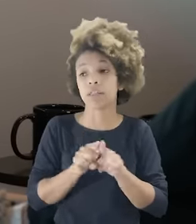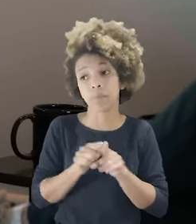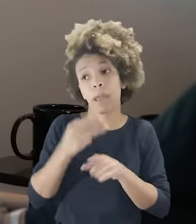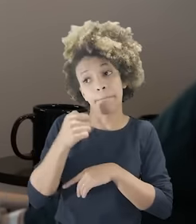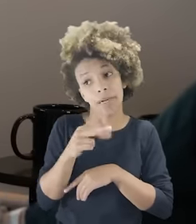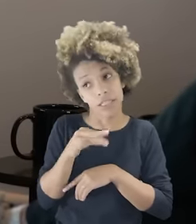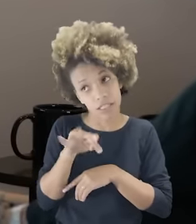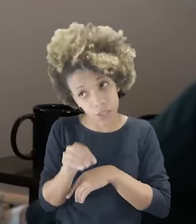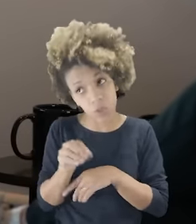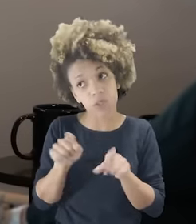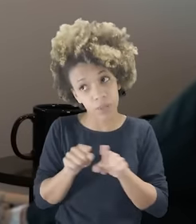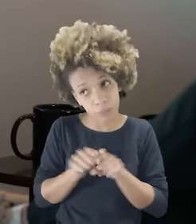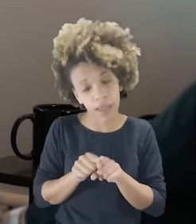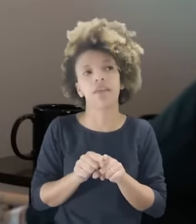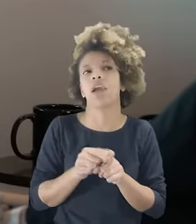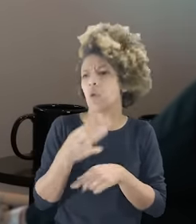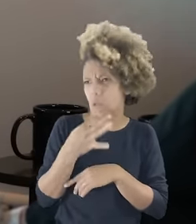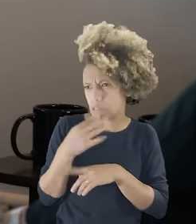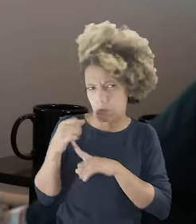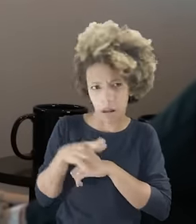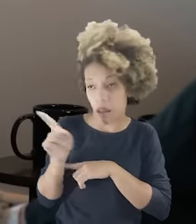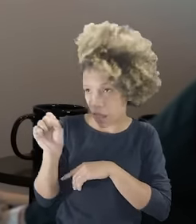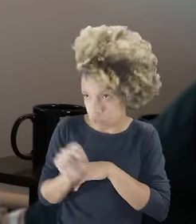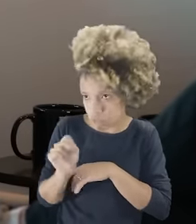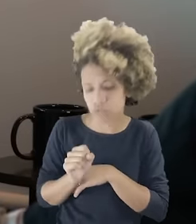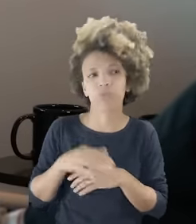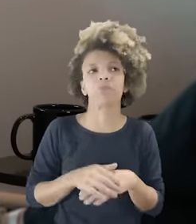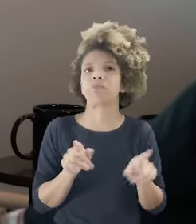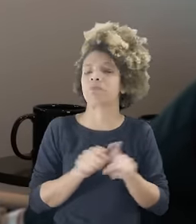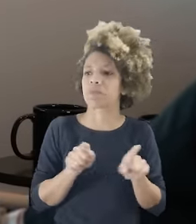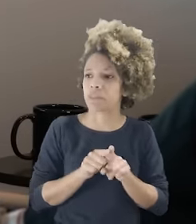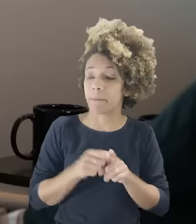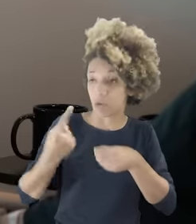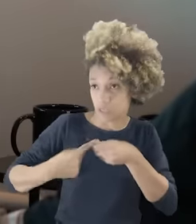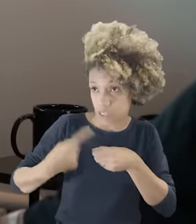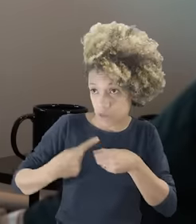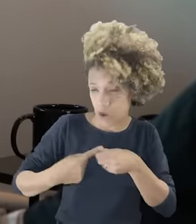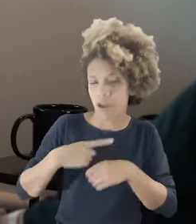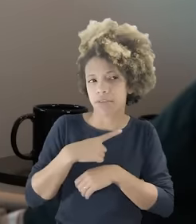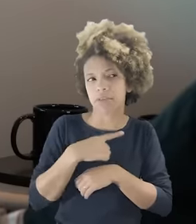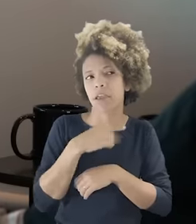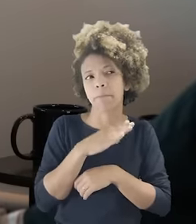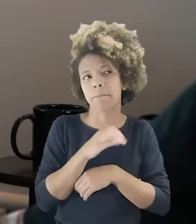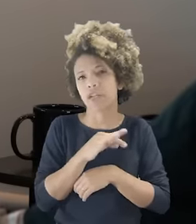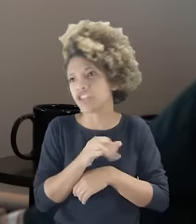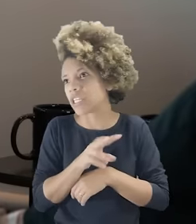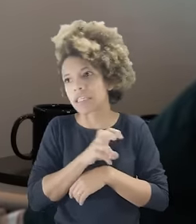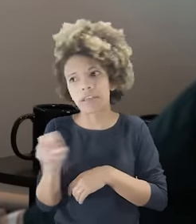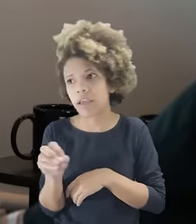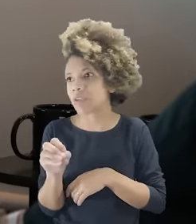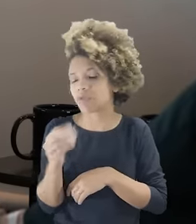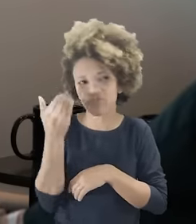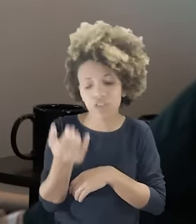que é muito bom mas é bombadaço lá fora galera pegada do interior tem o Badim tem 500